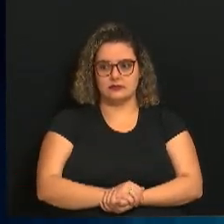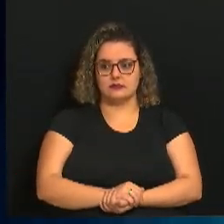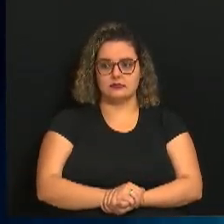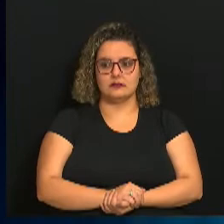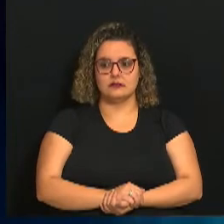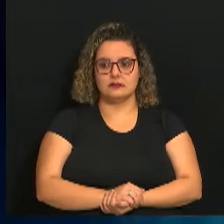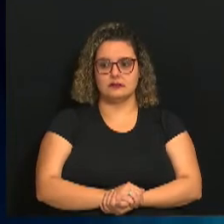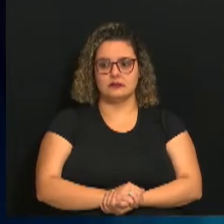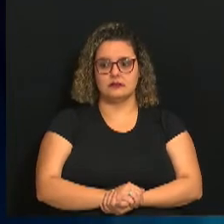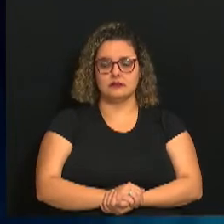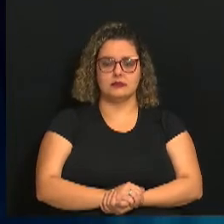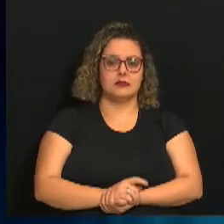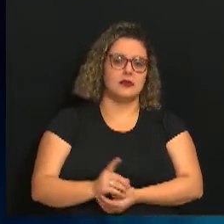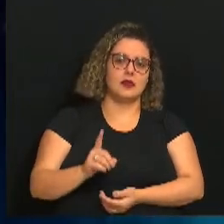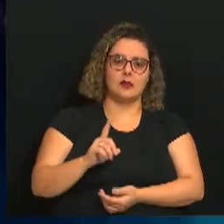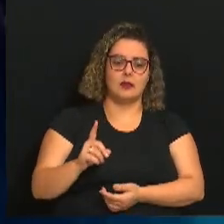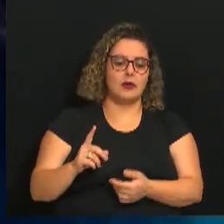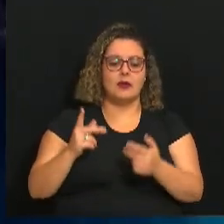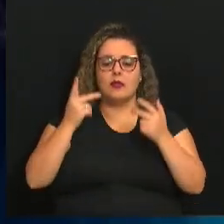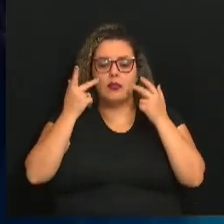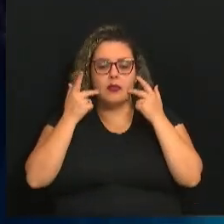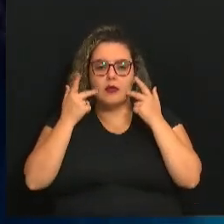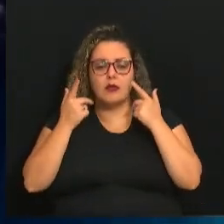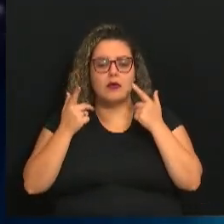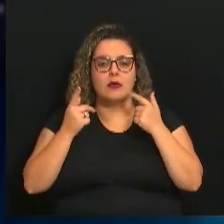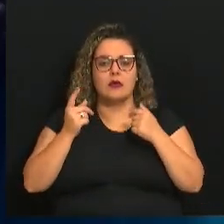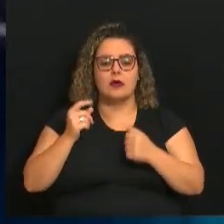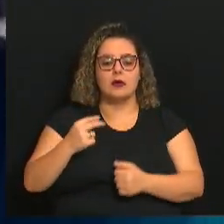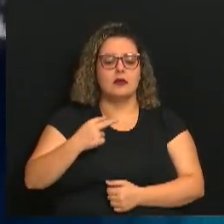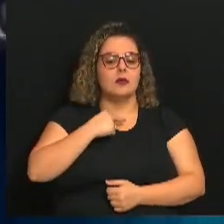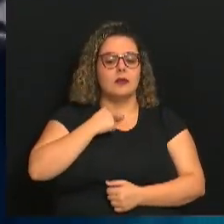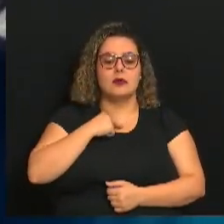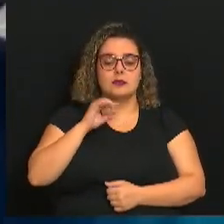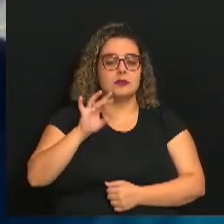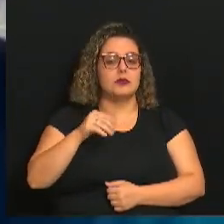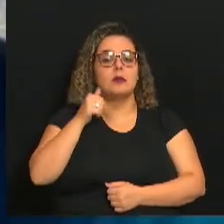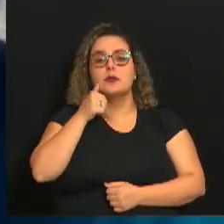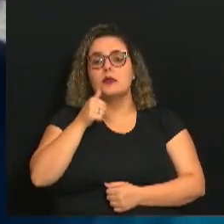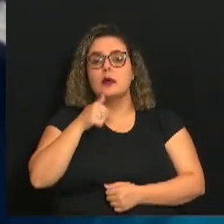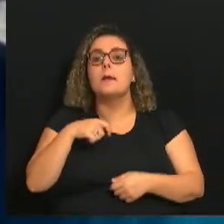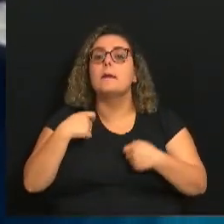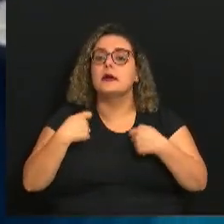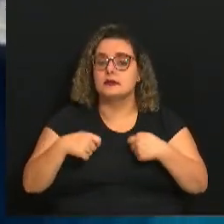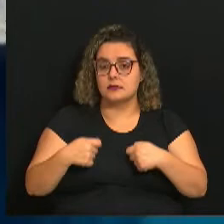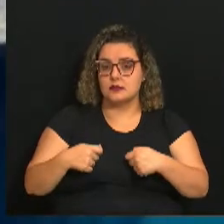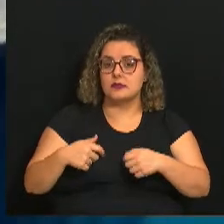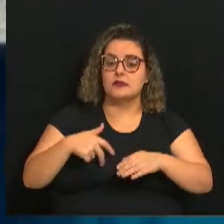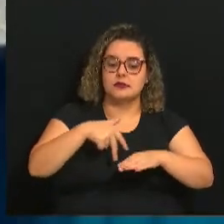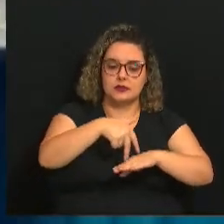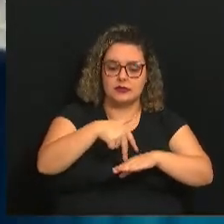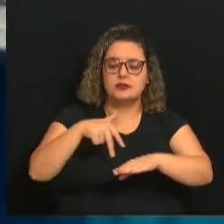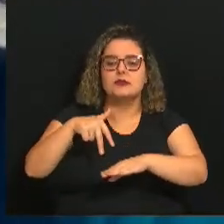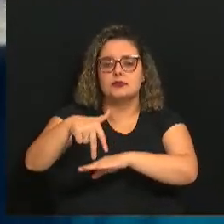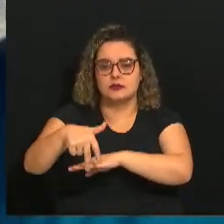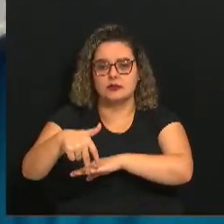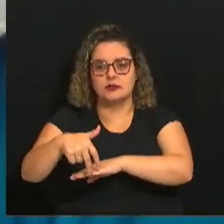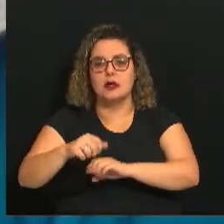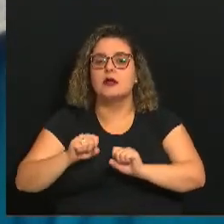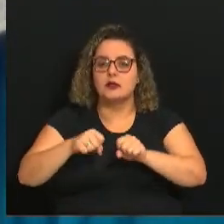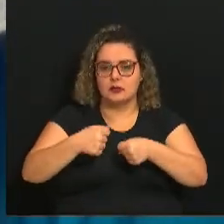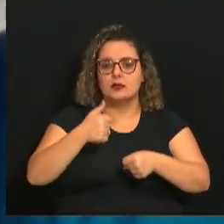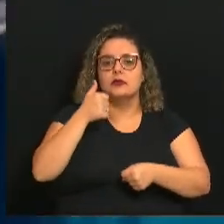e automático esse voto, né? Não basta ser mulher, temos que colocar, eleger mulheres que de fato fazem a luta das mulheres